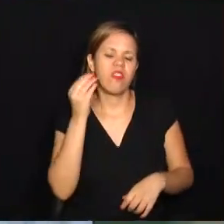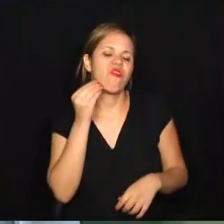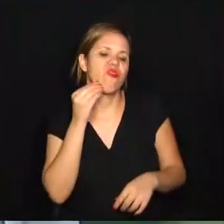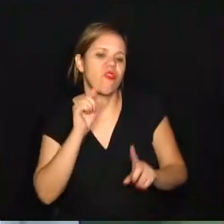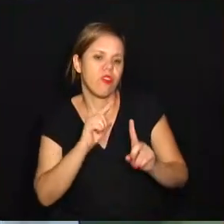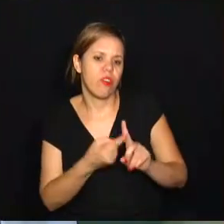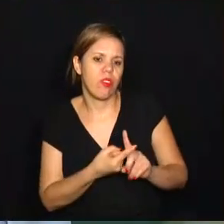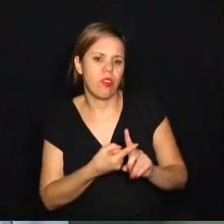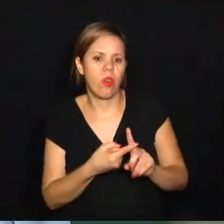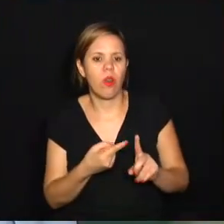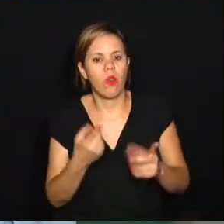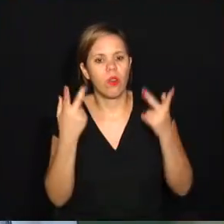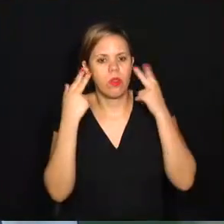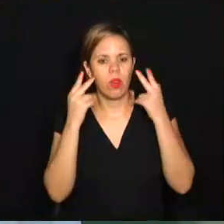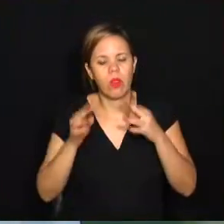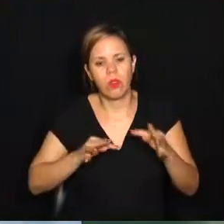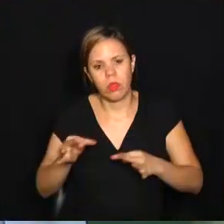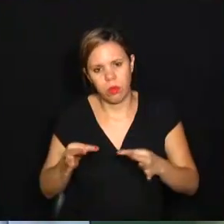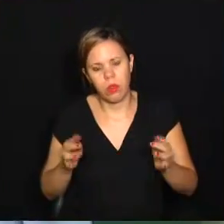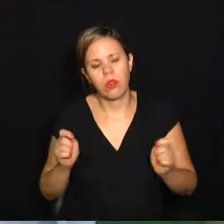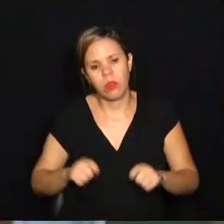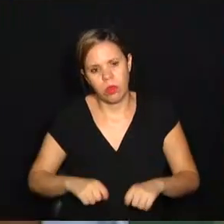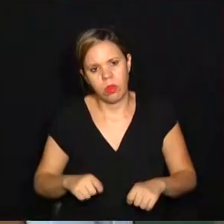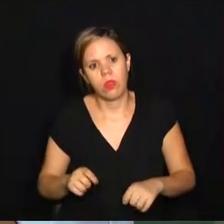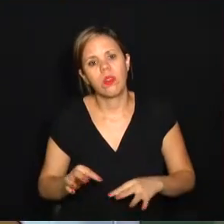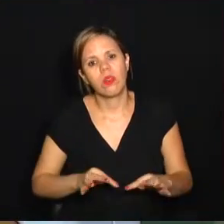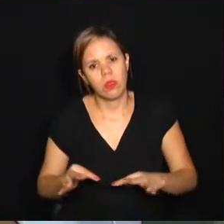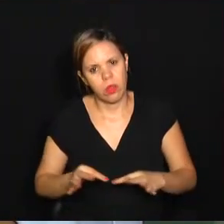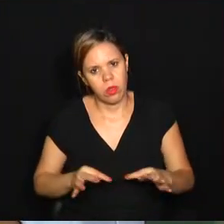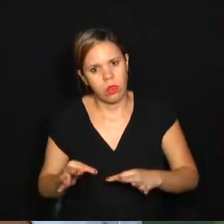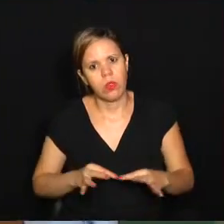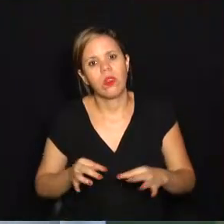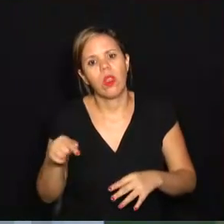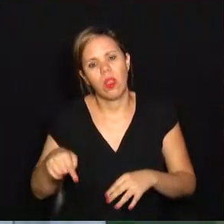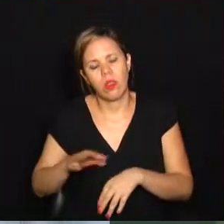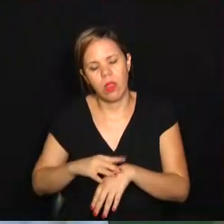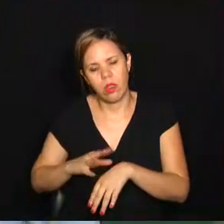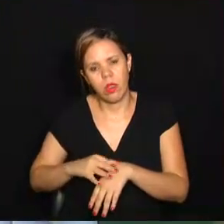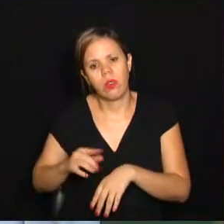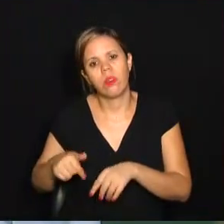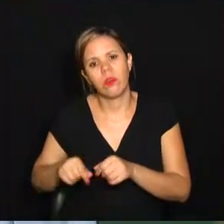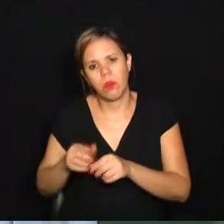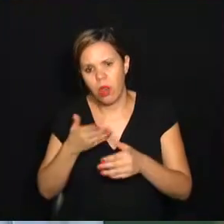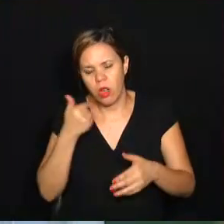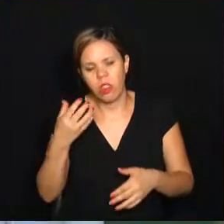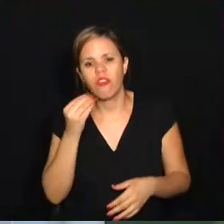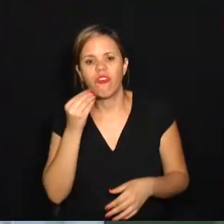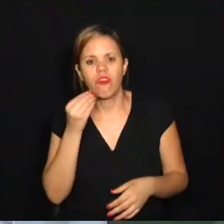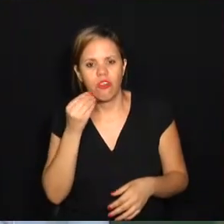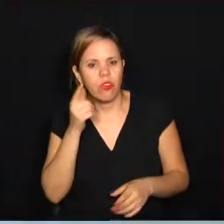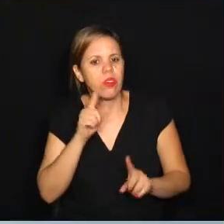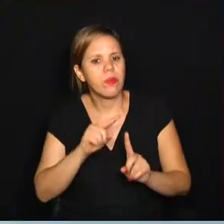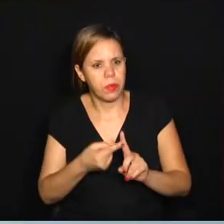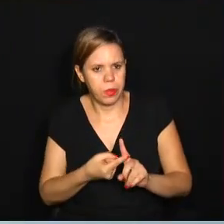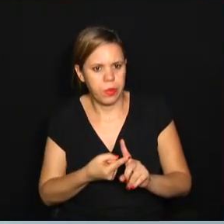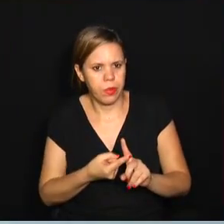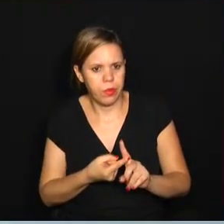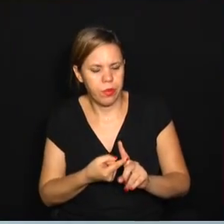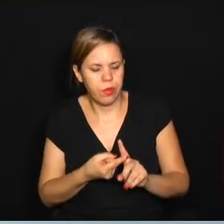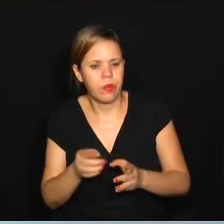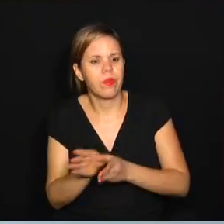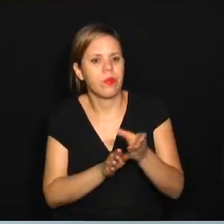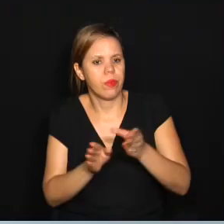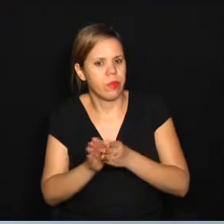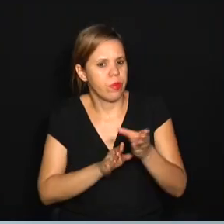forma espontânea ou por tratamento. Mas muitas vezes o tratamento da endometriose melhora as chances dessa mulher conseguir engravidar. A